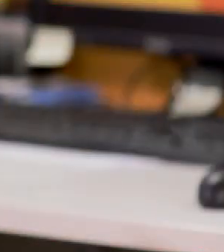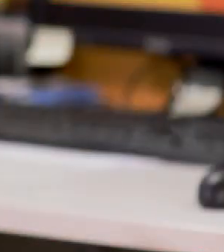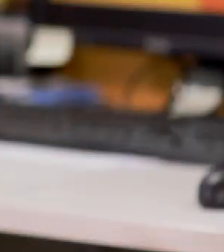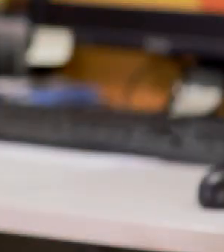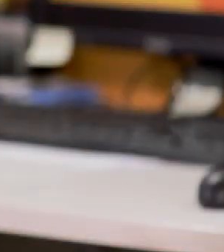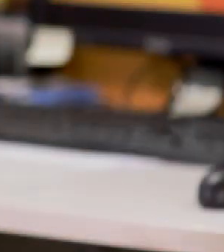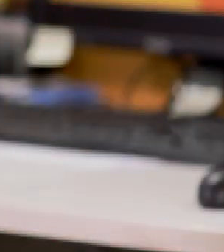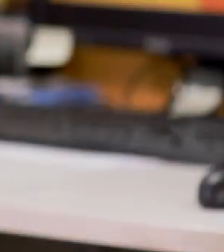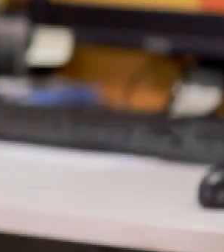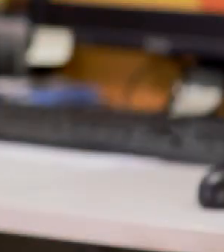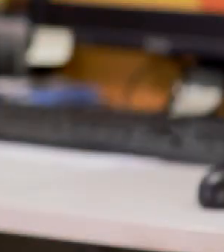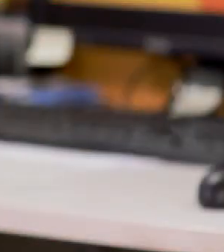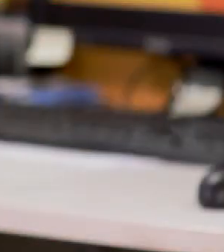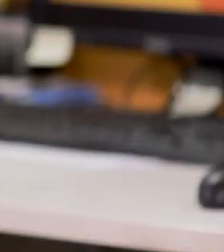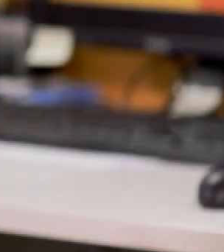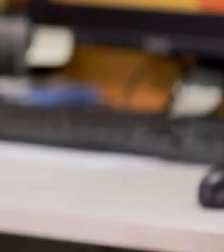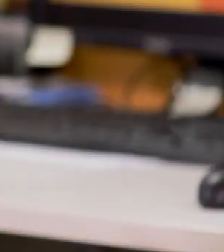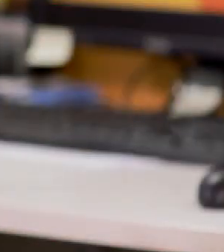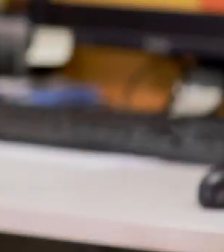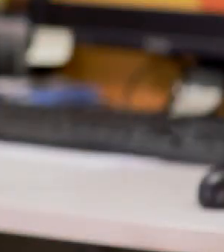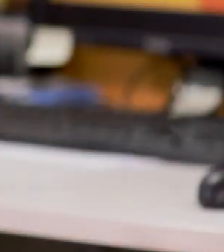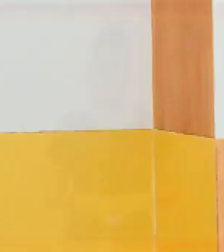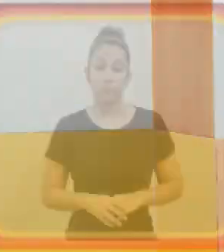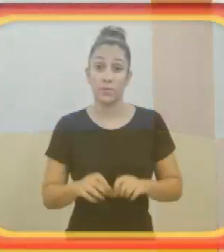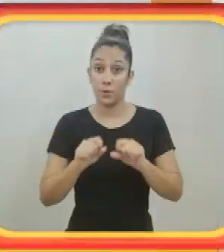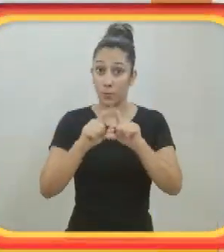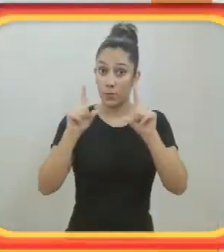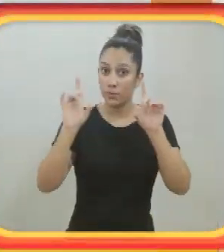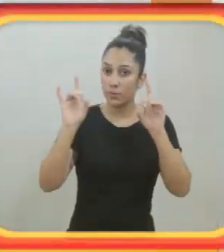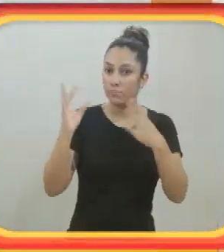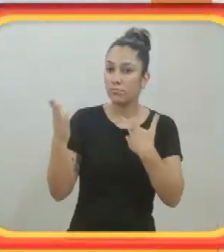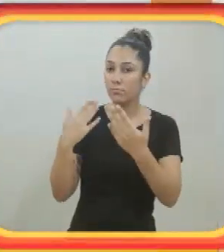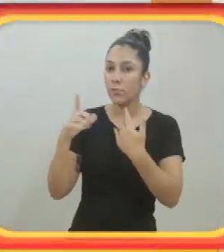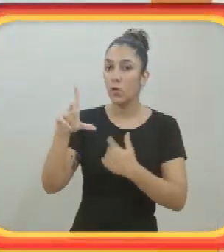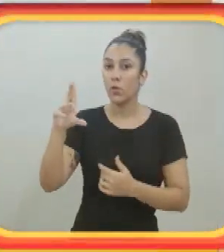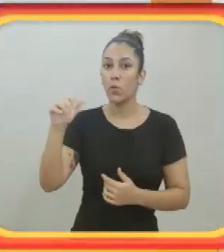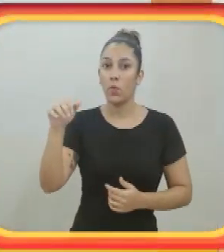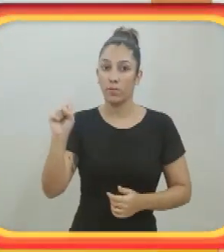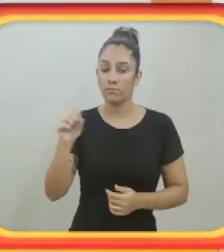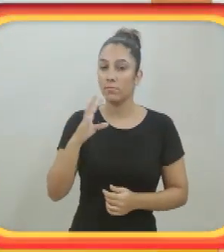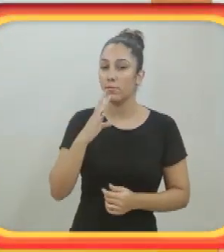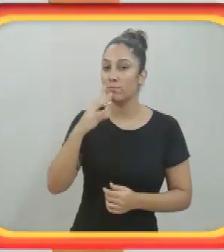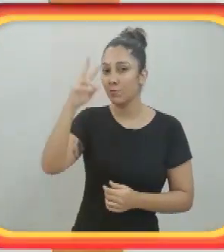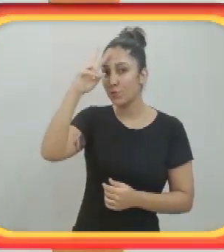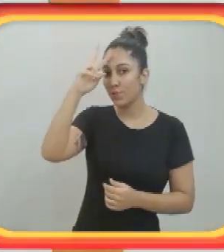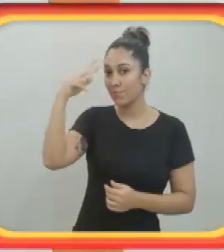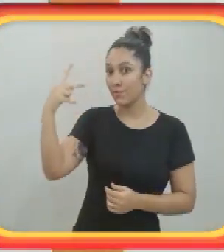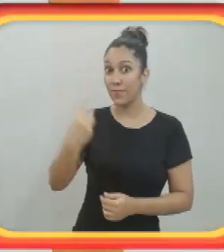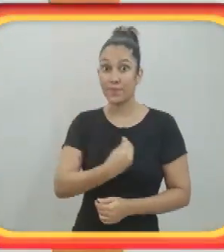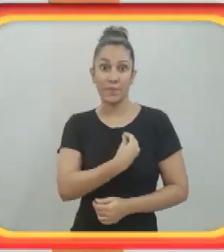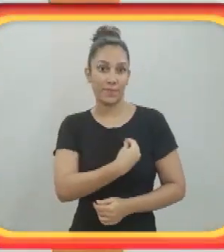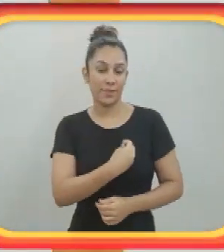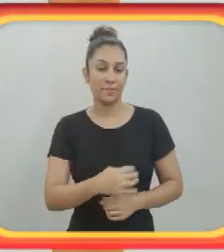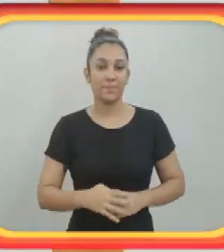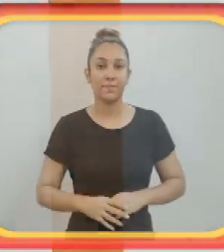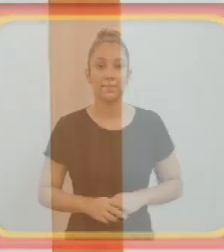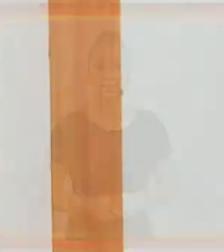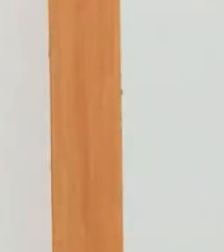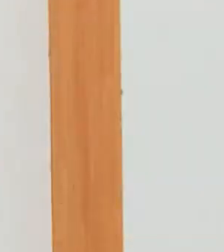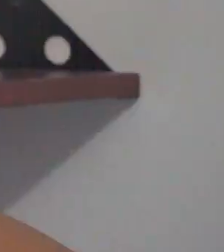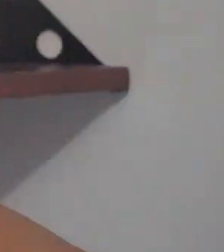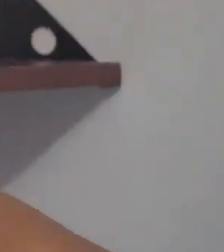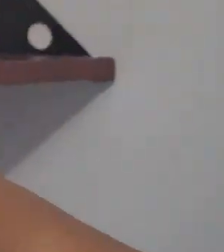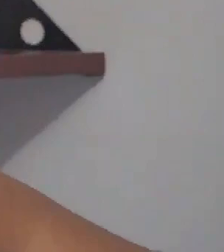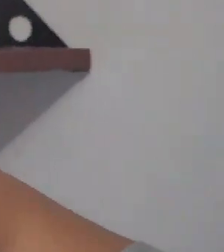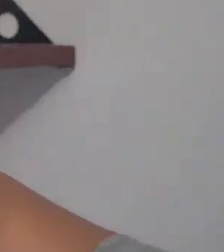ator, cantor e tem paralisia cerebral. O programa especial conversou com Lucas para conhecer a história de vida